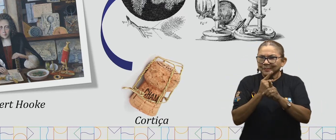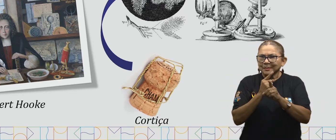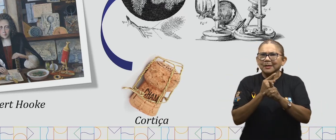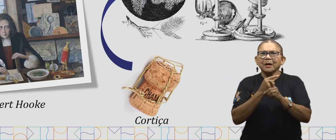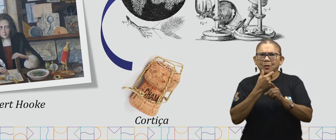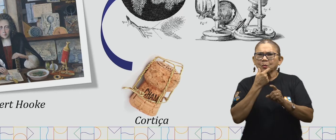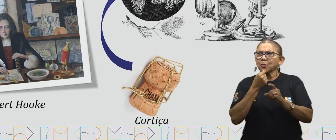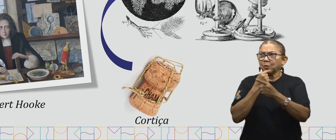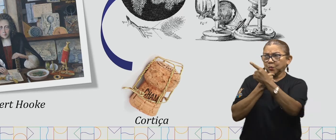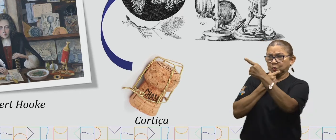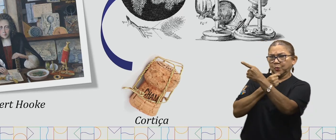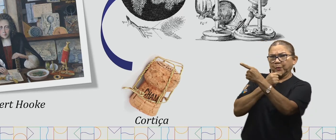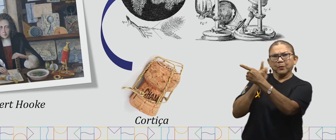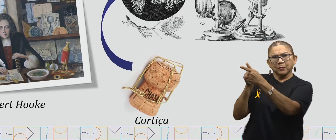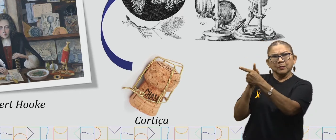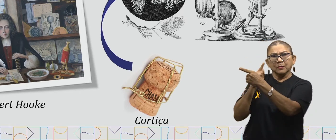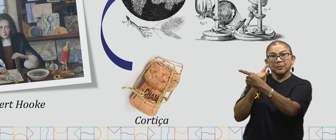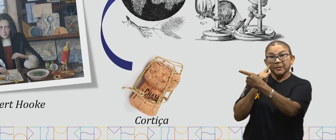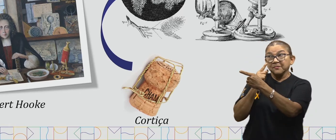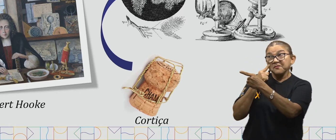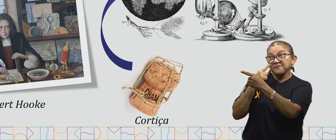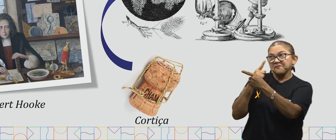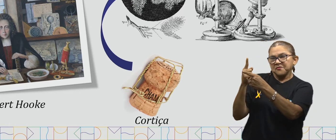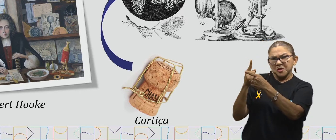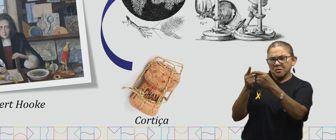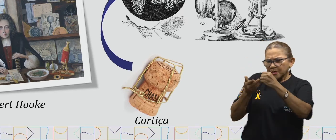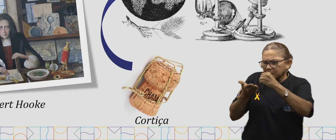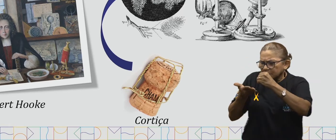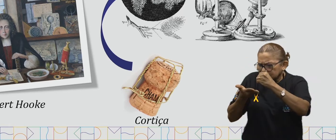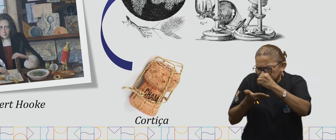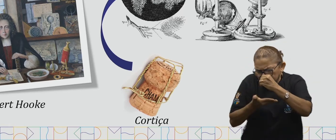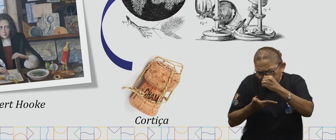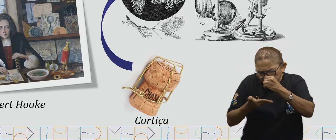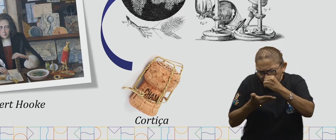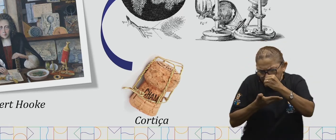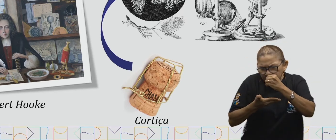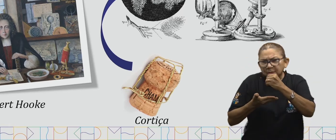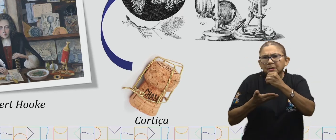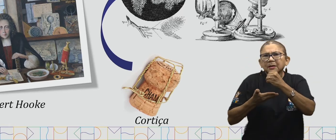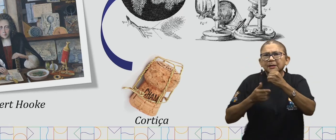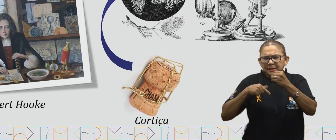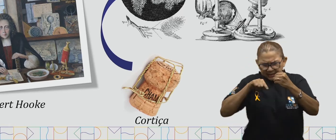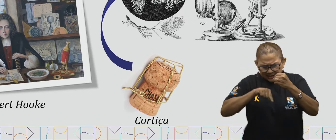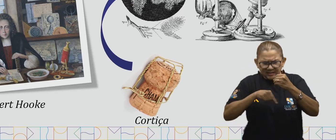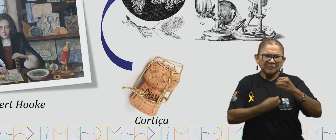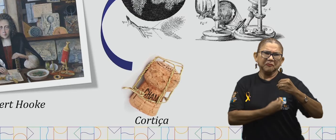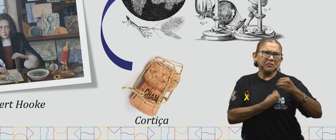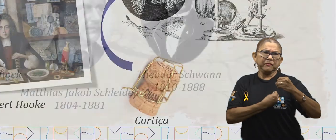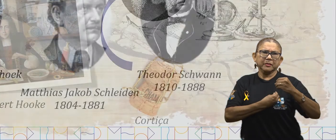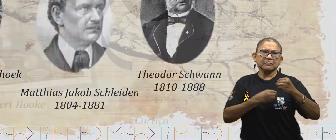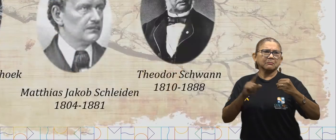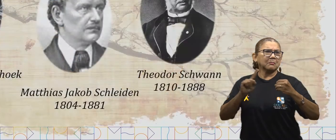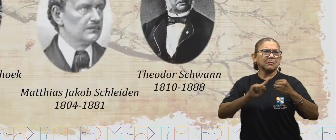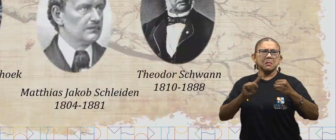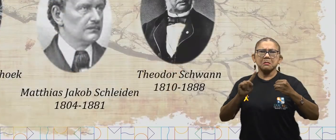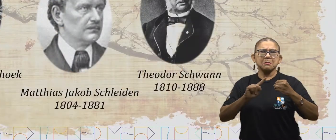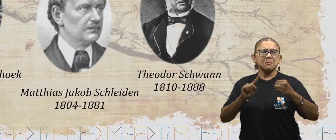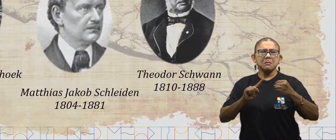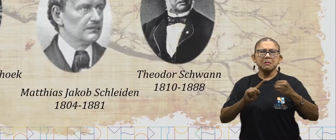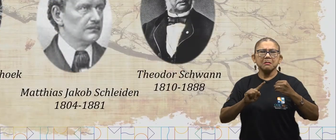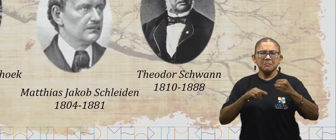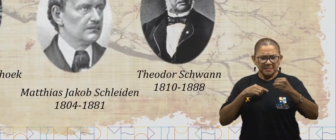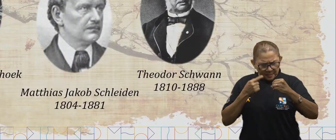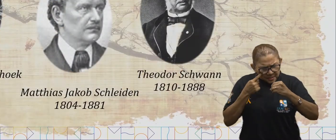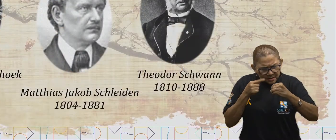que Hooke viu foi, na verdade, a parede das células vegetais mortas. No